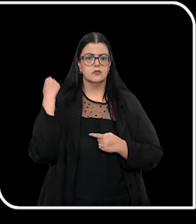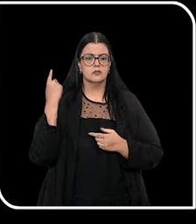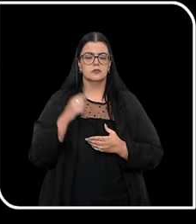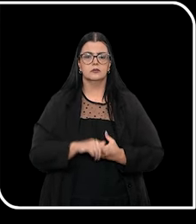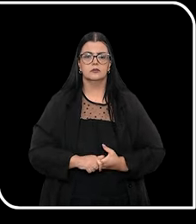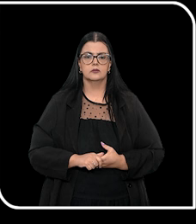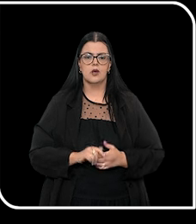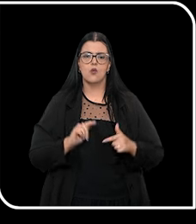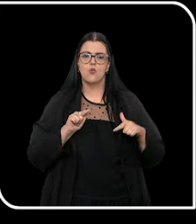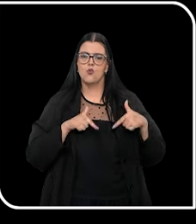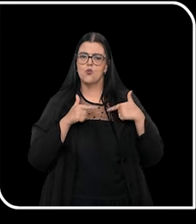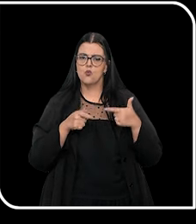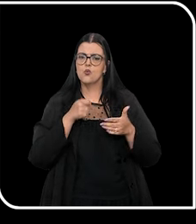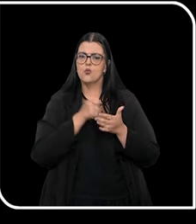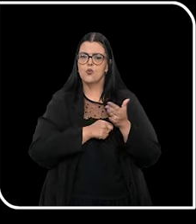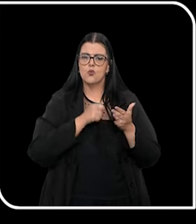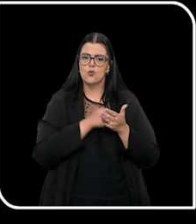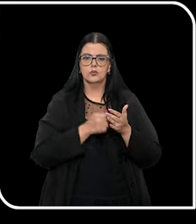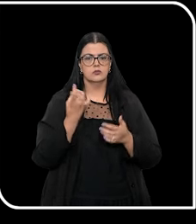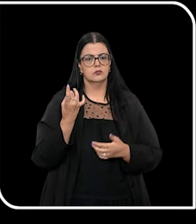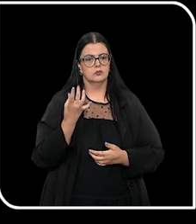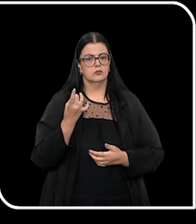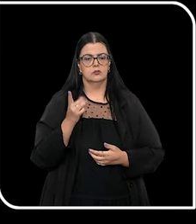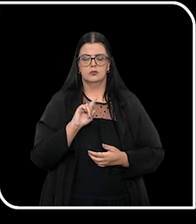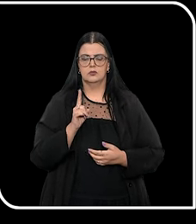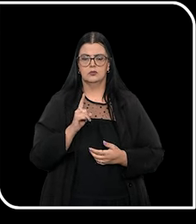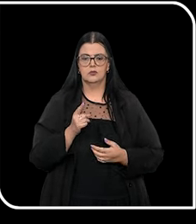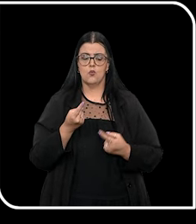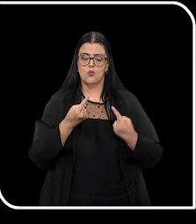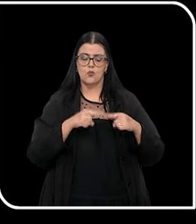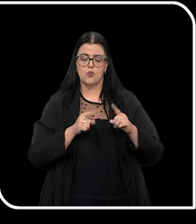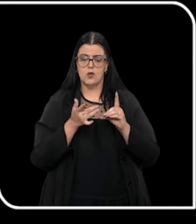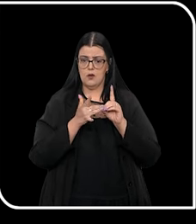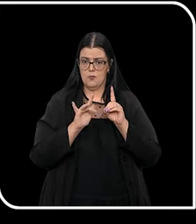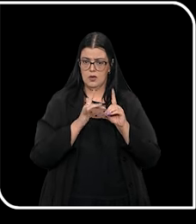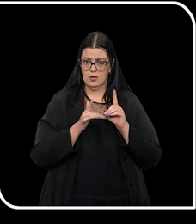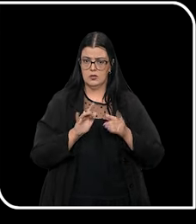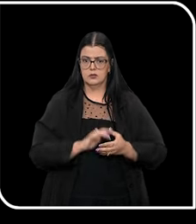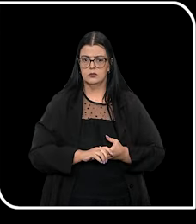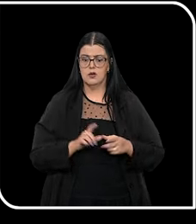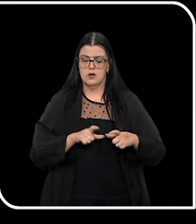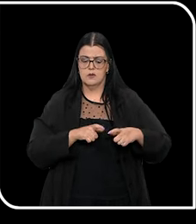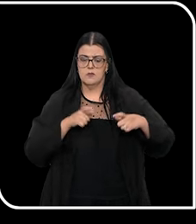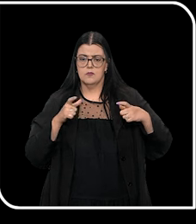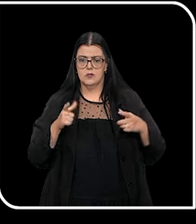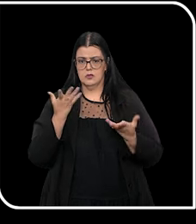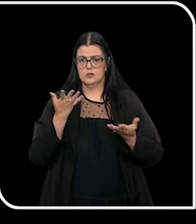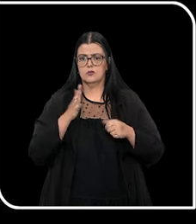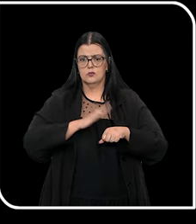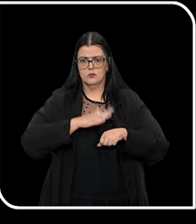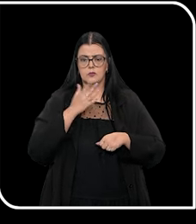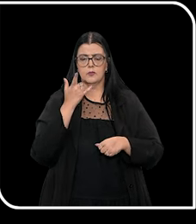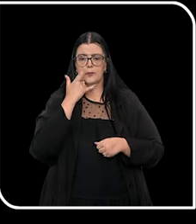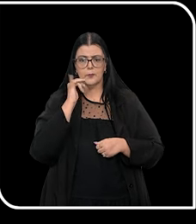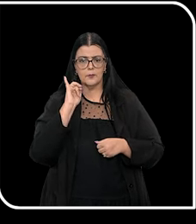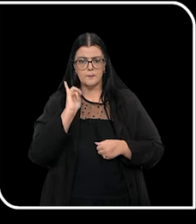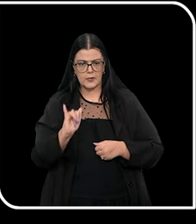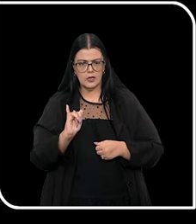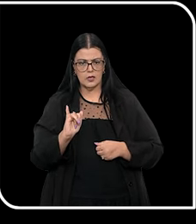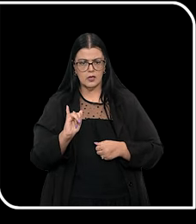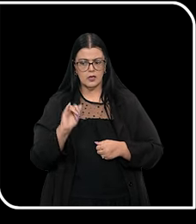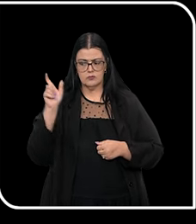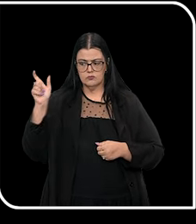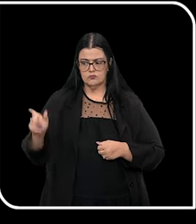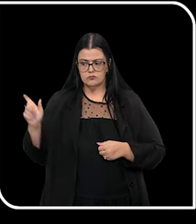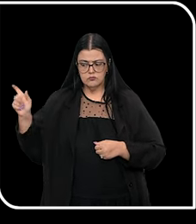início essa luta não pode ser só deles a luta anticapacitista ela é muito mais dos Pais típicos do que dos pais